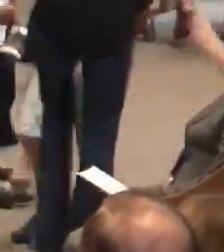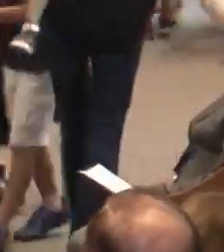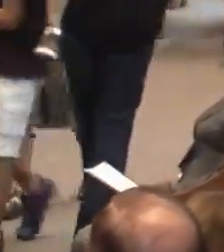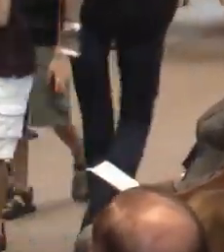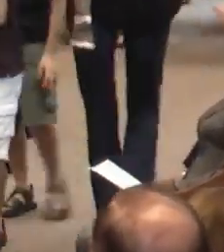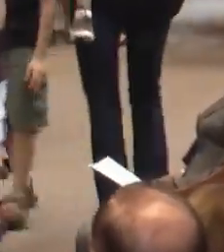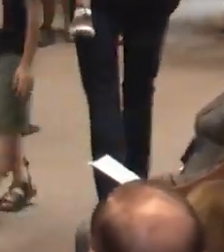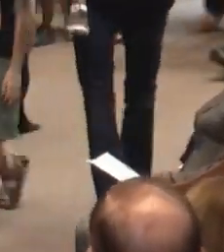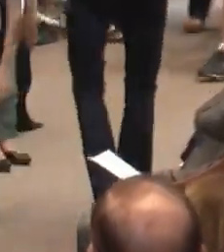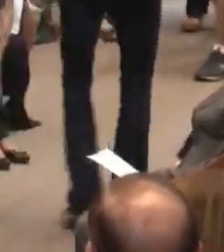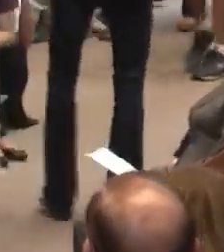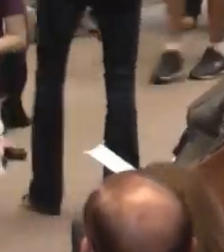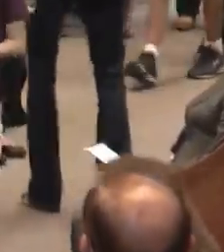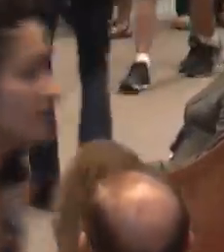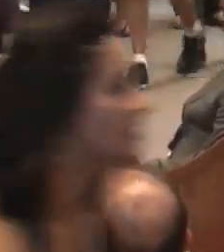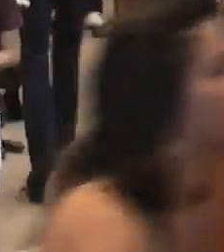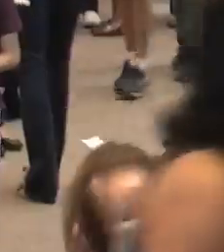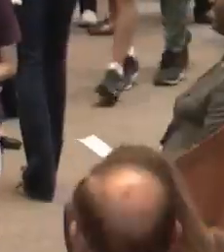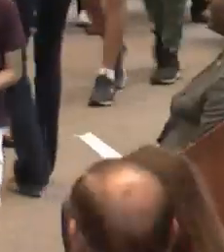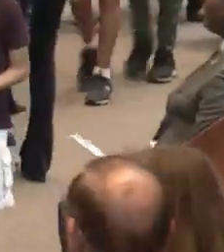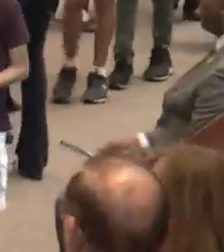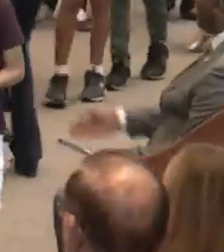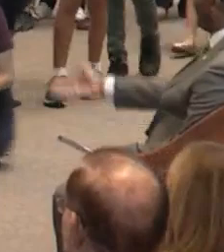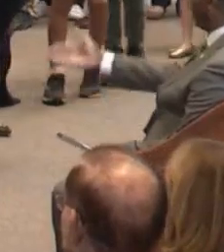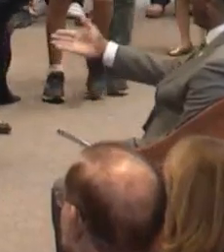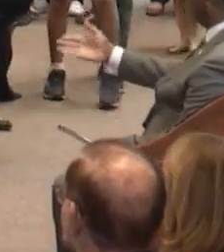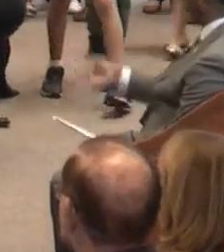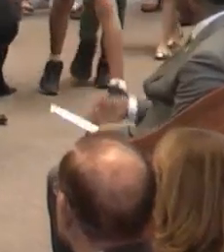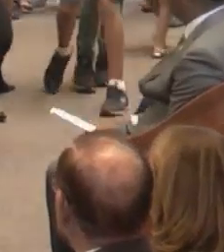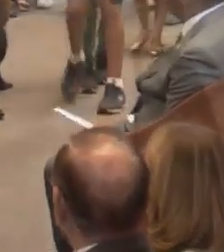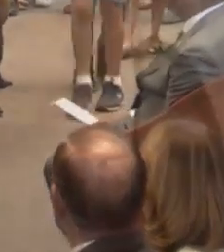nossa irmã Débora. Vamos orar.